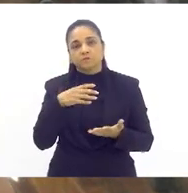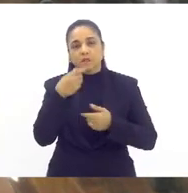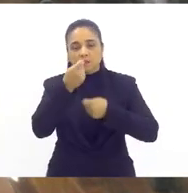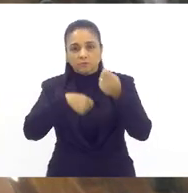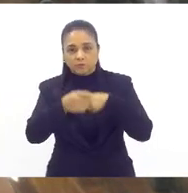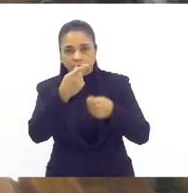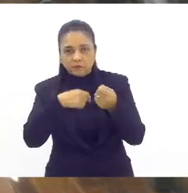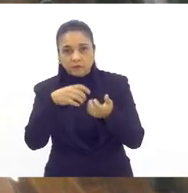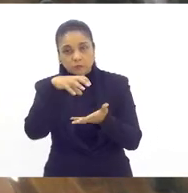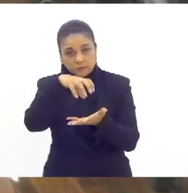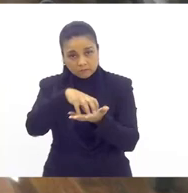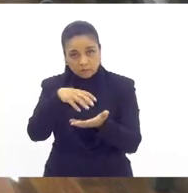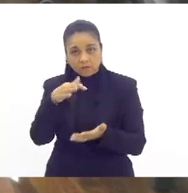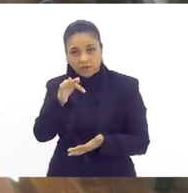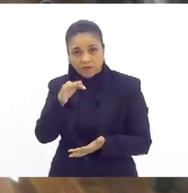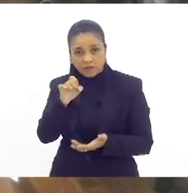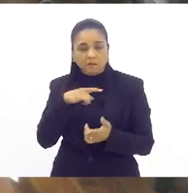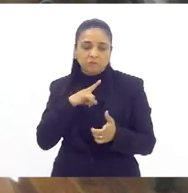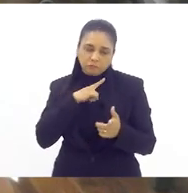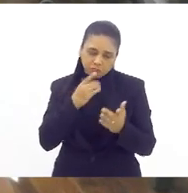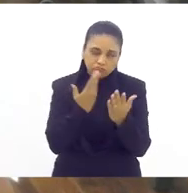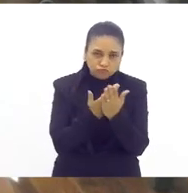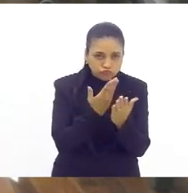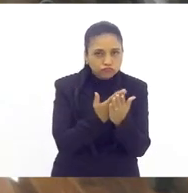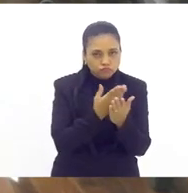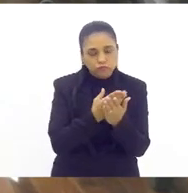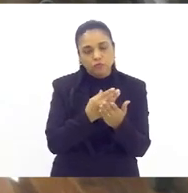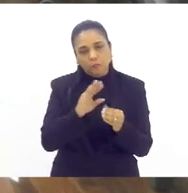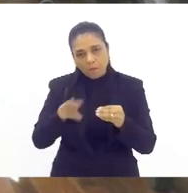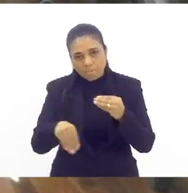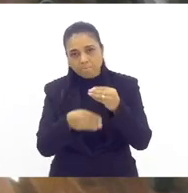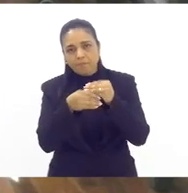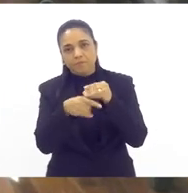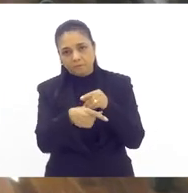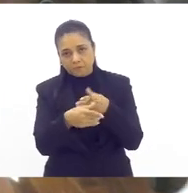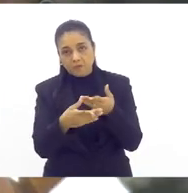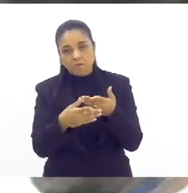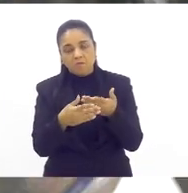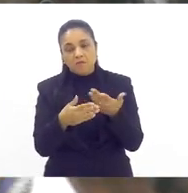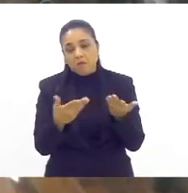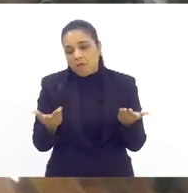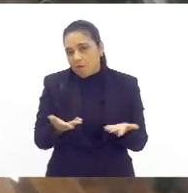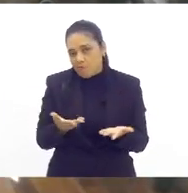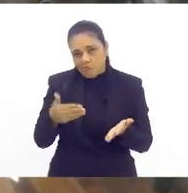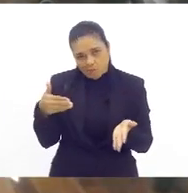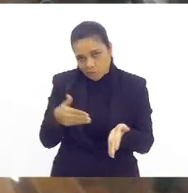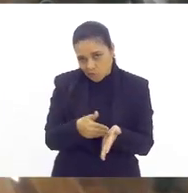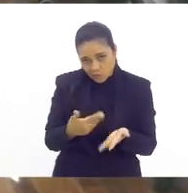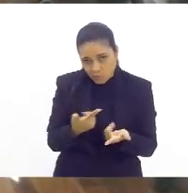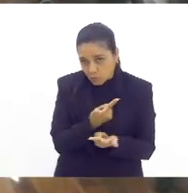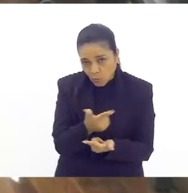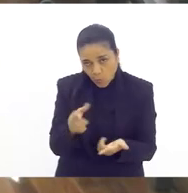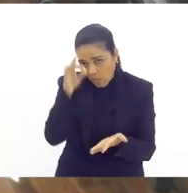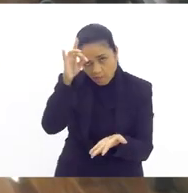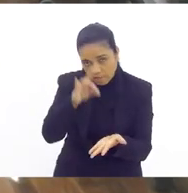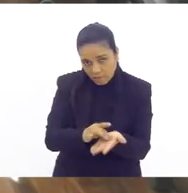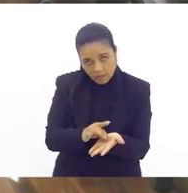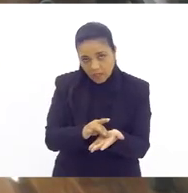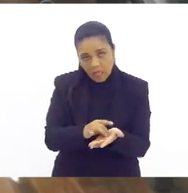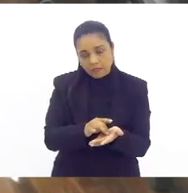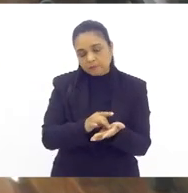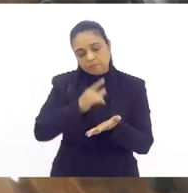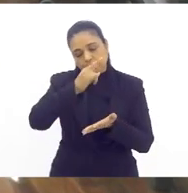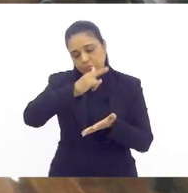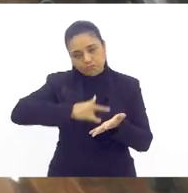Etec nos informou que há um estudo sobre a implementação mas até agora isso não se materializou como realidade espelhada nos